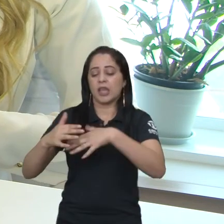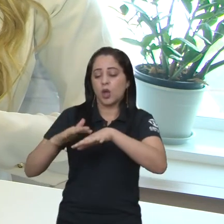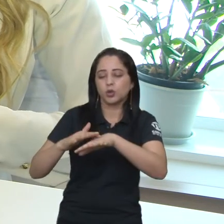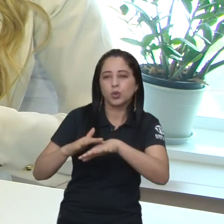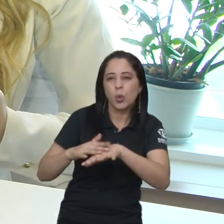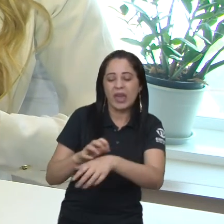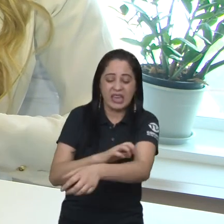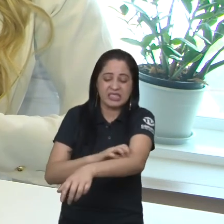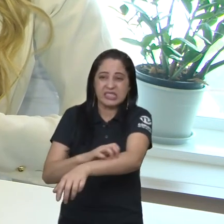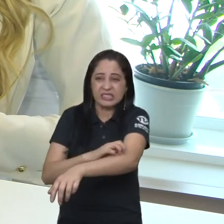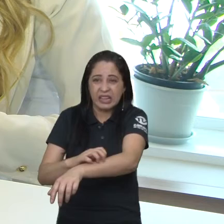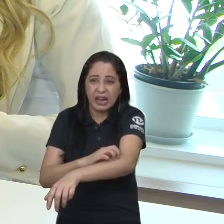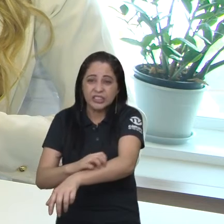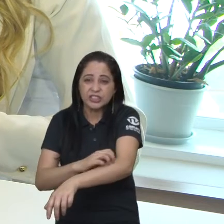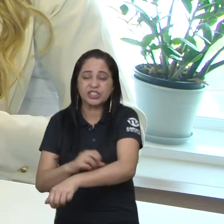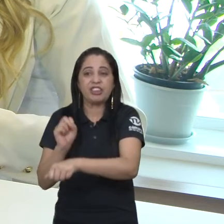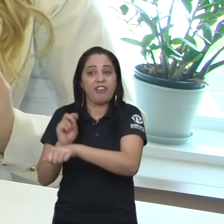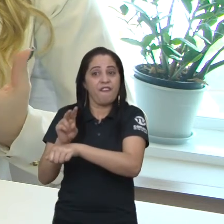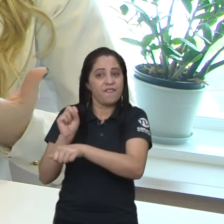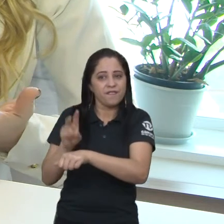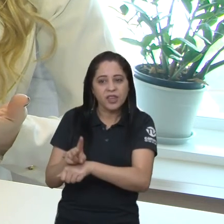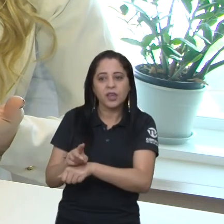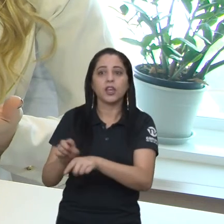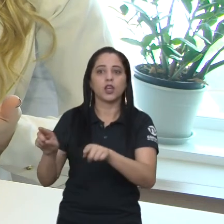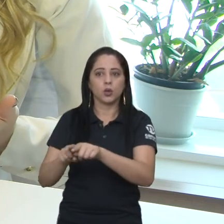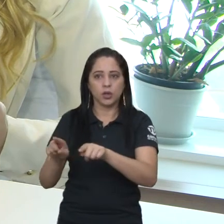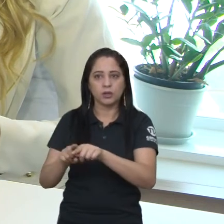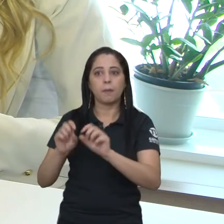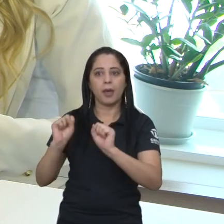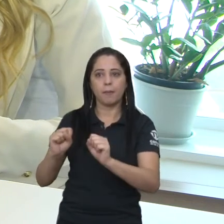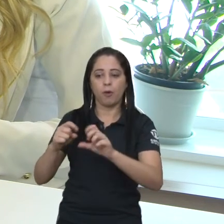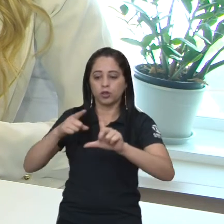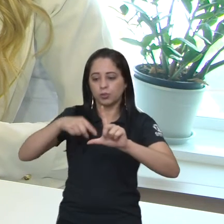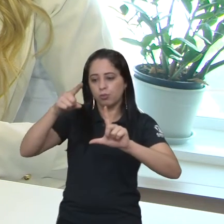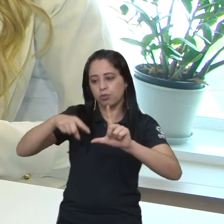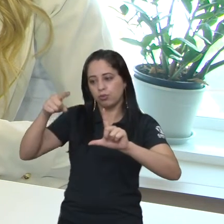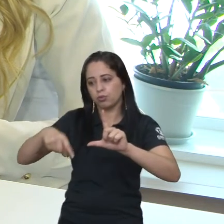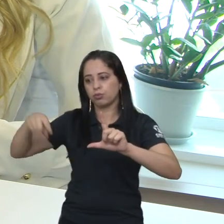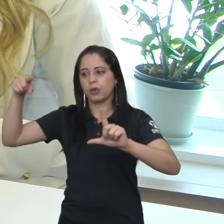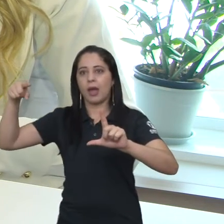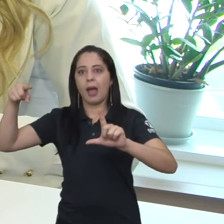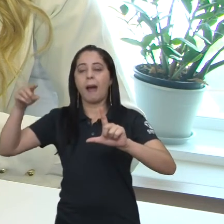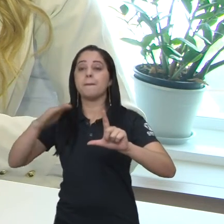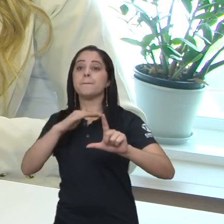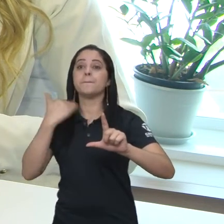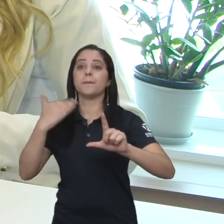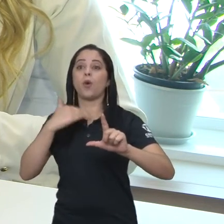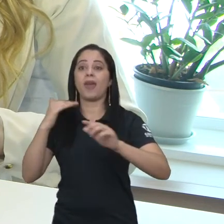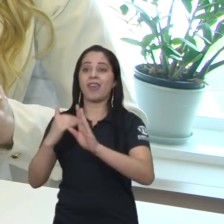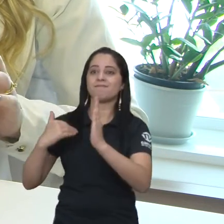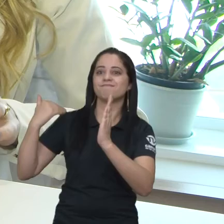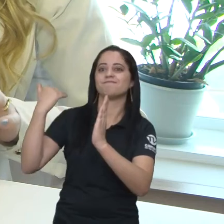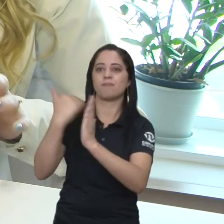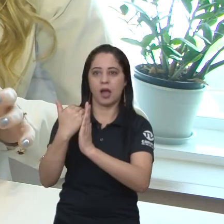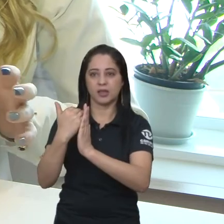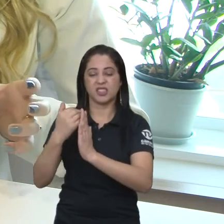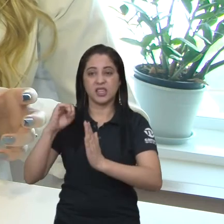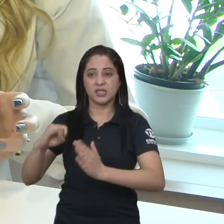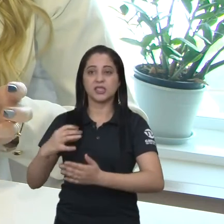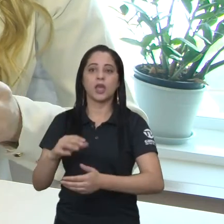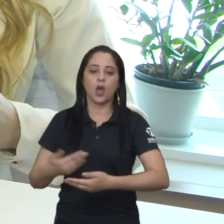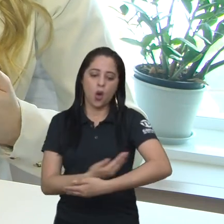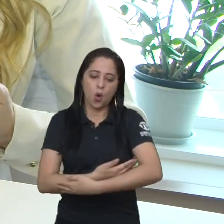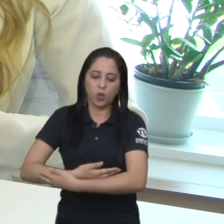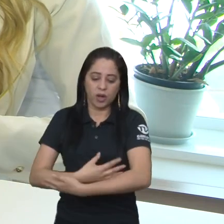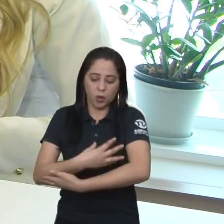a infecções, a alergias e até a taxa de mortalidade maior nesses bebês. Quanto mais cedo a criança